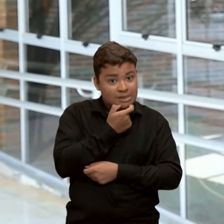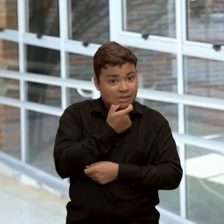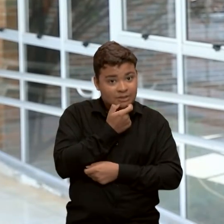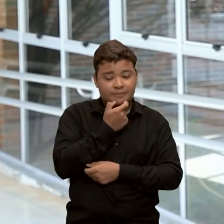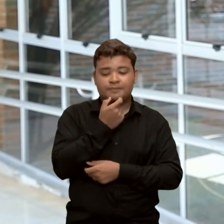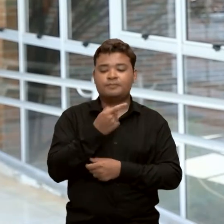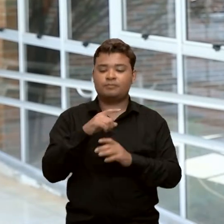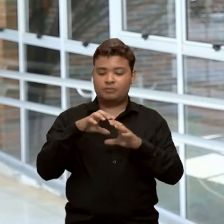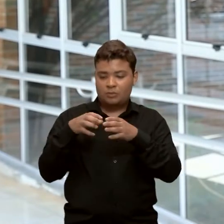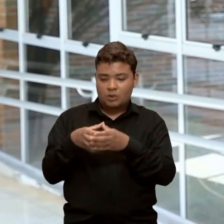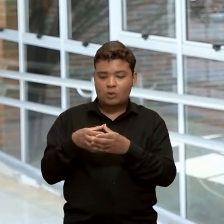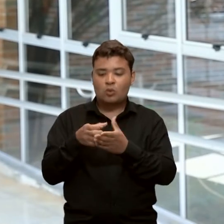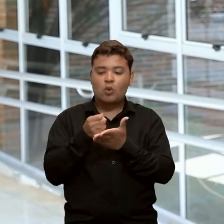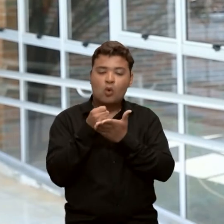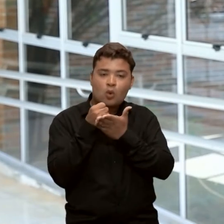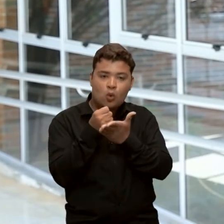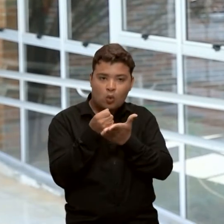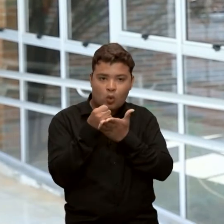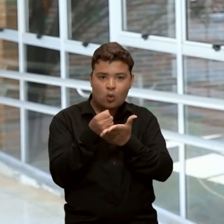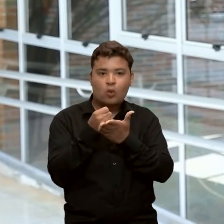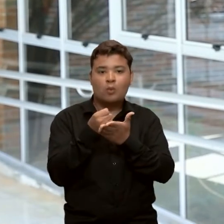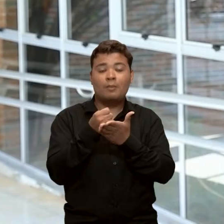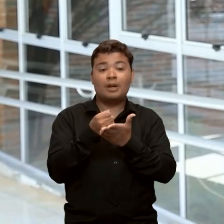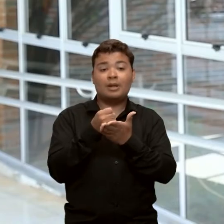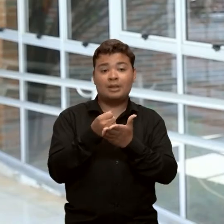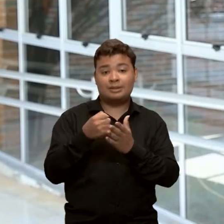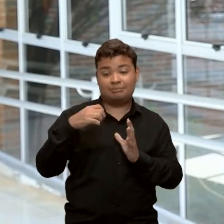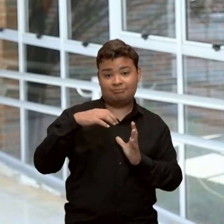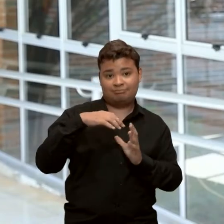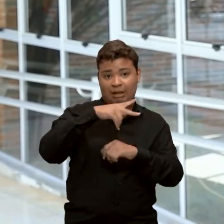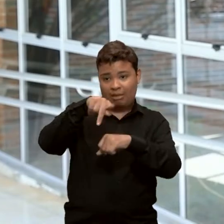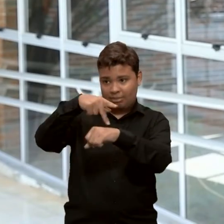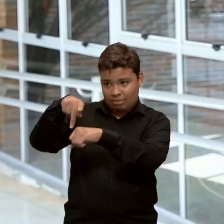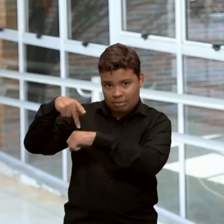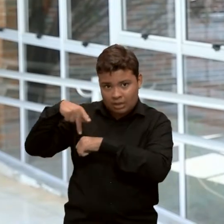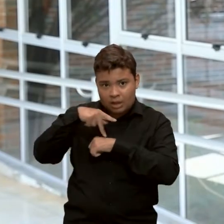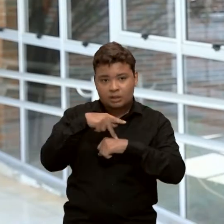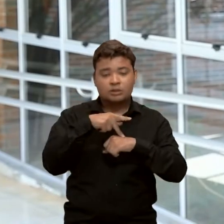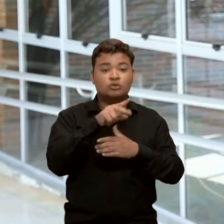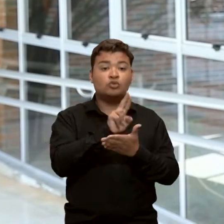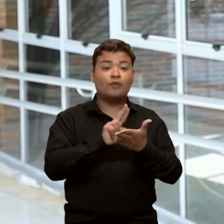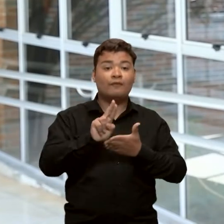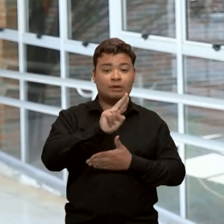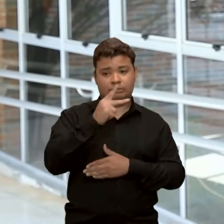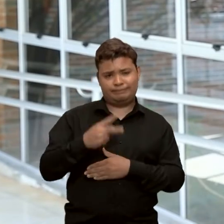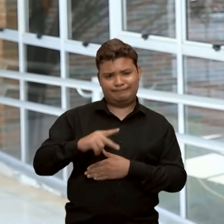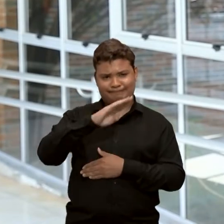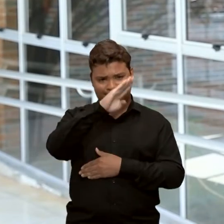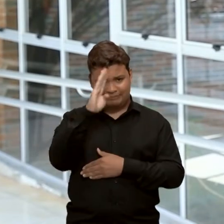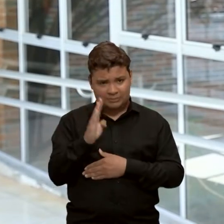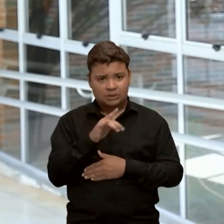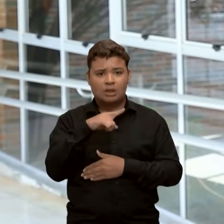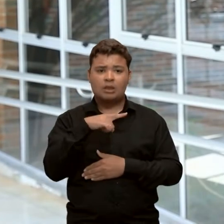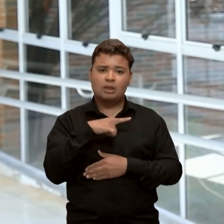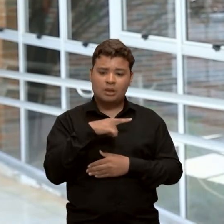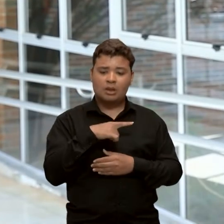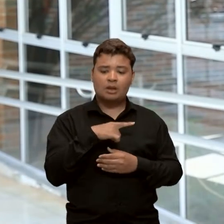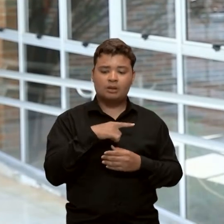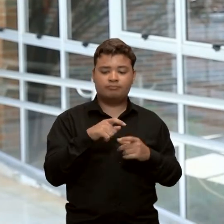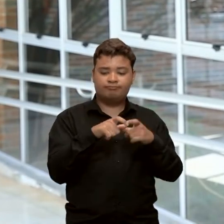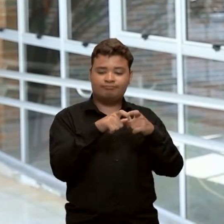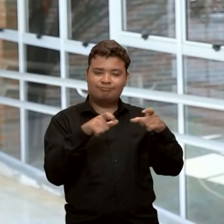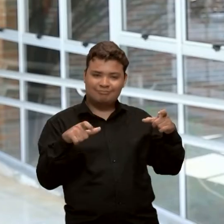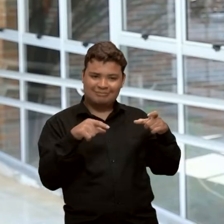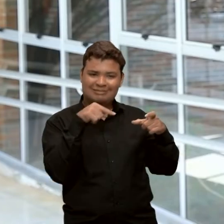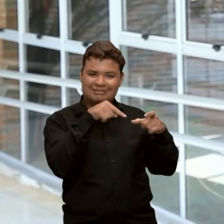O Grupo de Cooperação Internacional de Universidades Brasileiras concede um cupom de